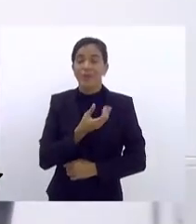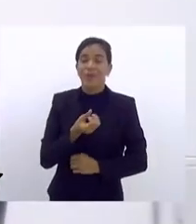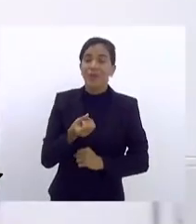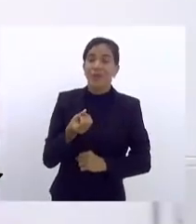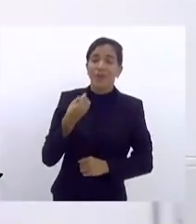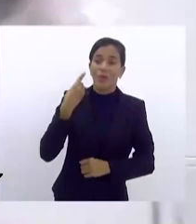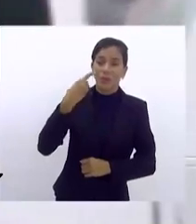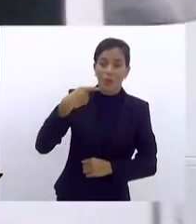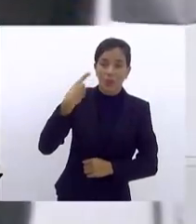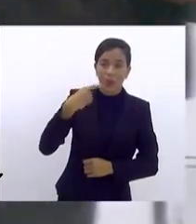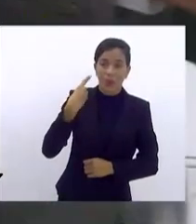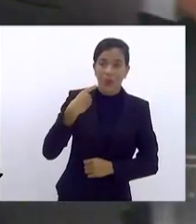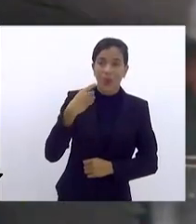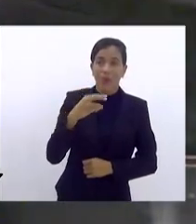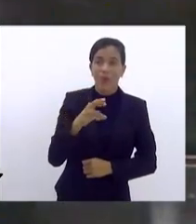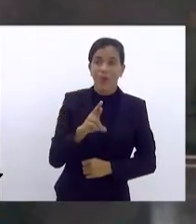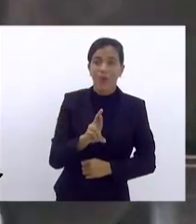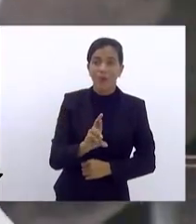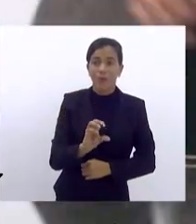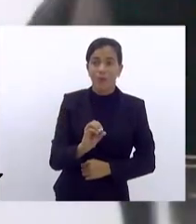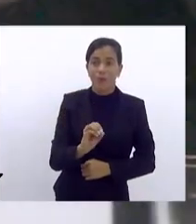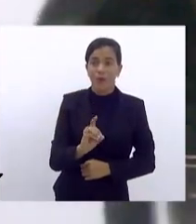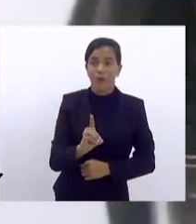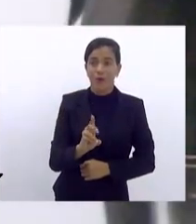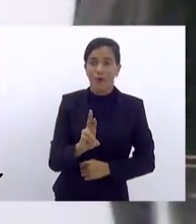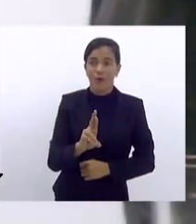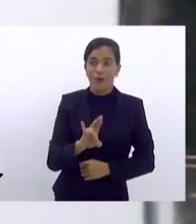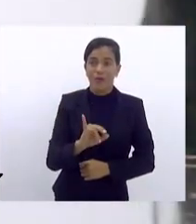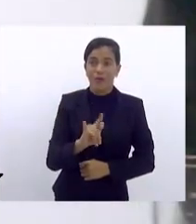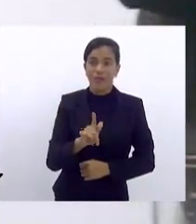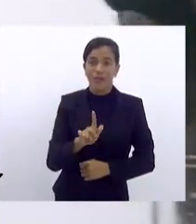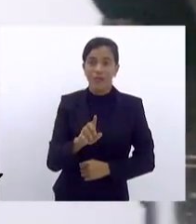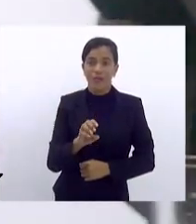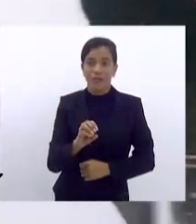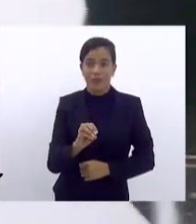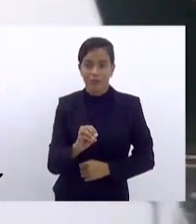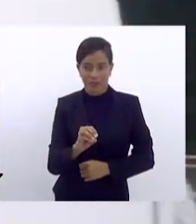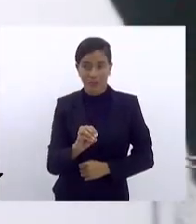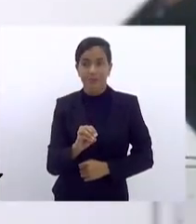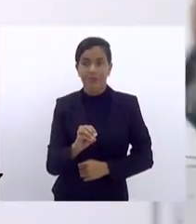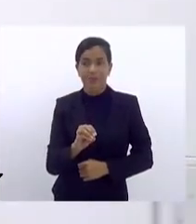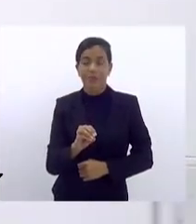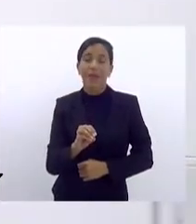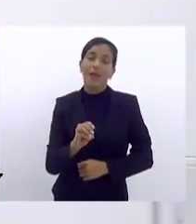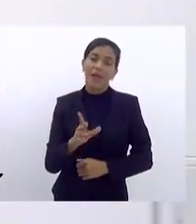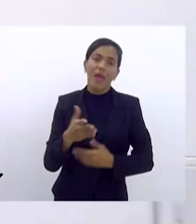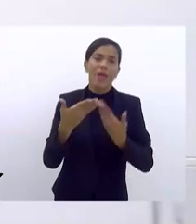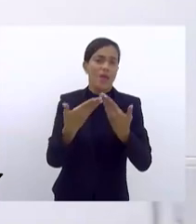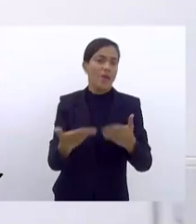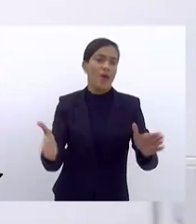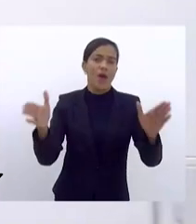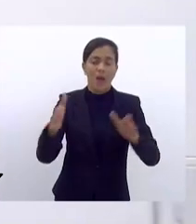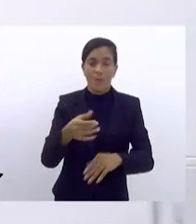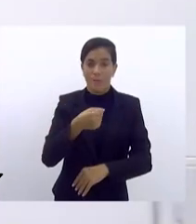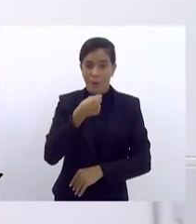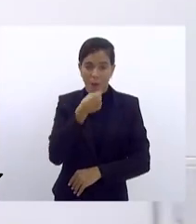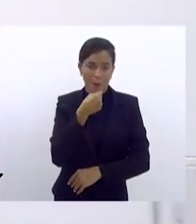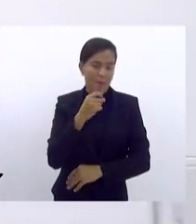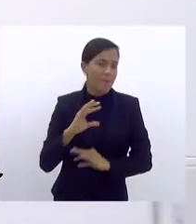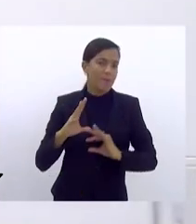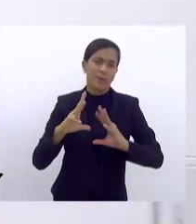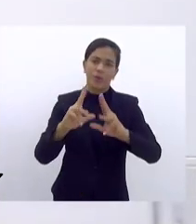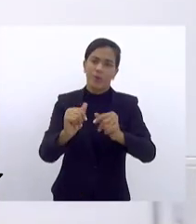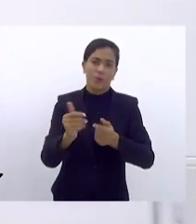Rodrigo Azambuja também para fazer o uso da palavra e depois eu vou ampliar a palavra para todos os convidados